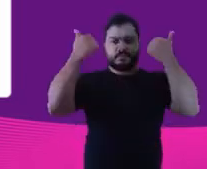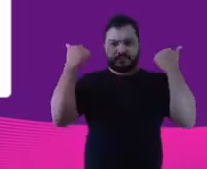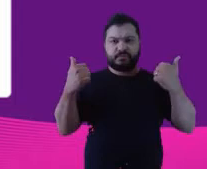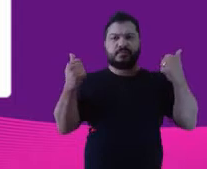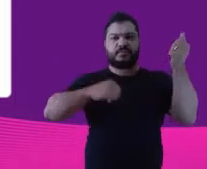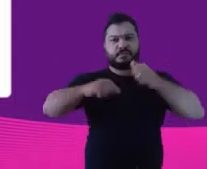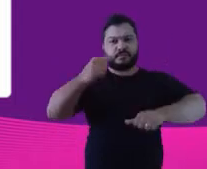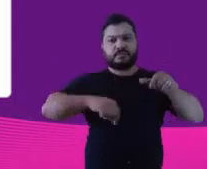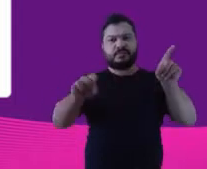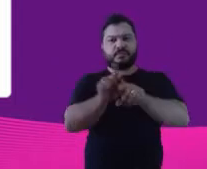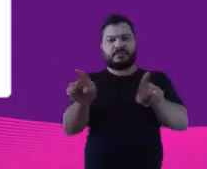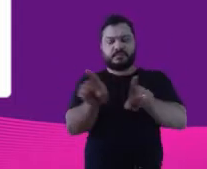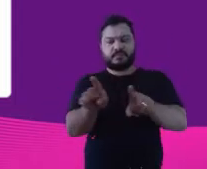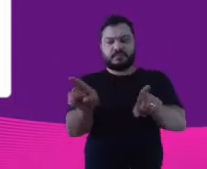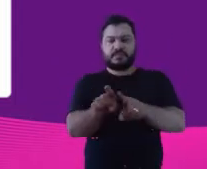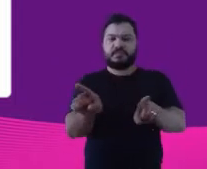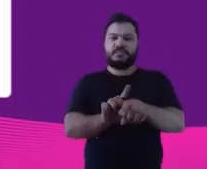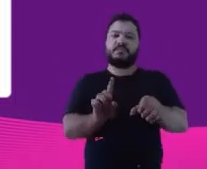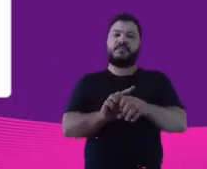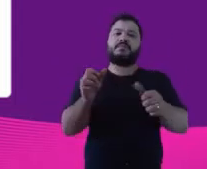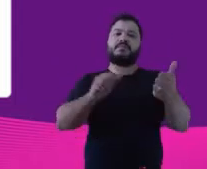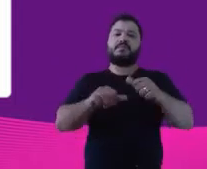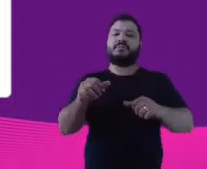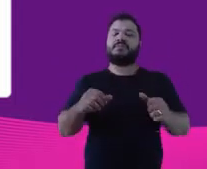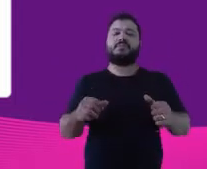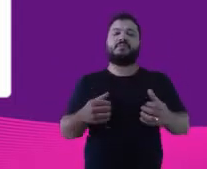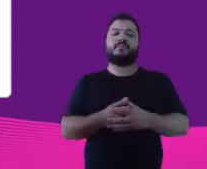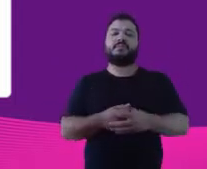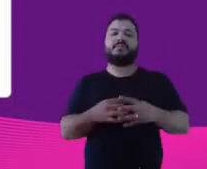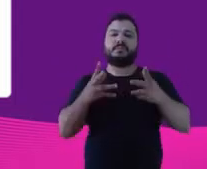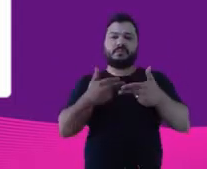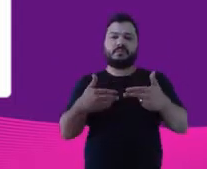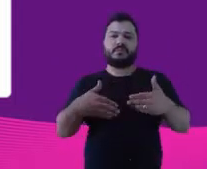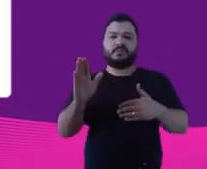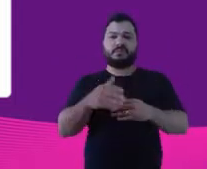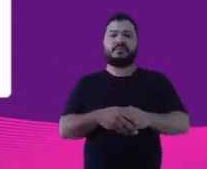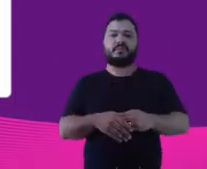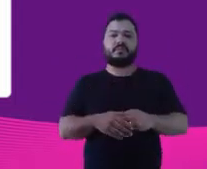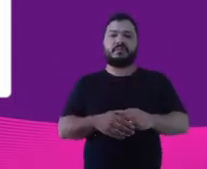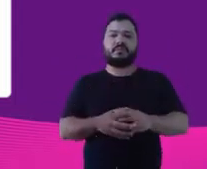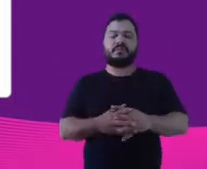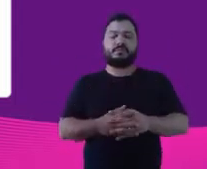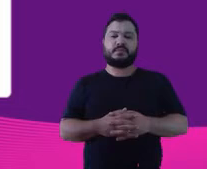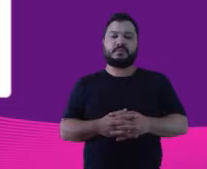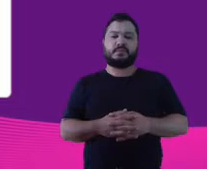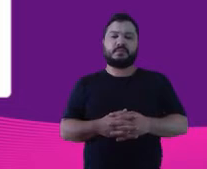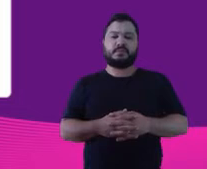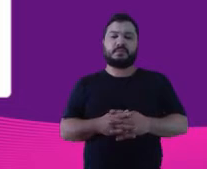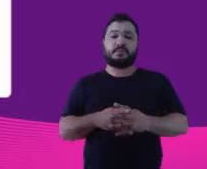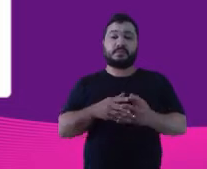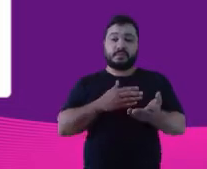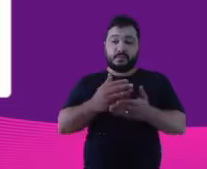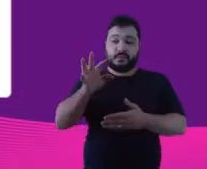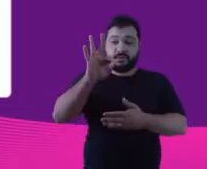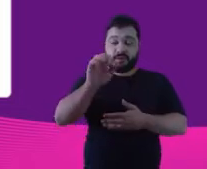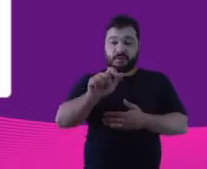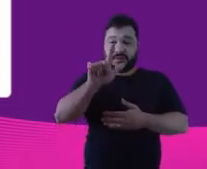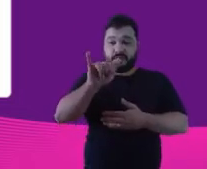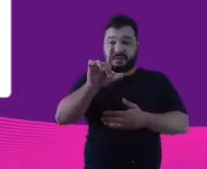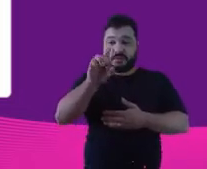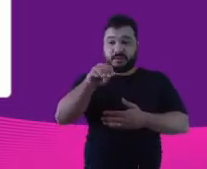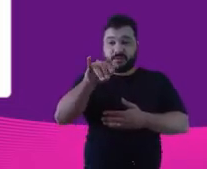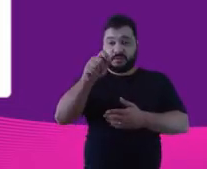quanto clínica e performance e tudo mais. A gente iniciou a talidomida em dezembro